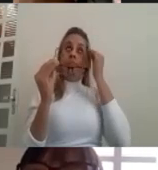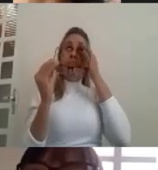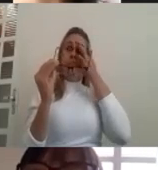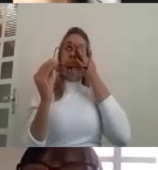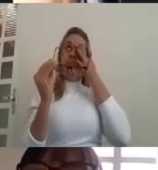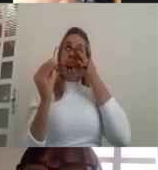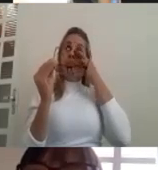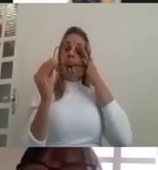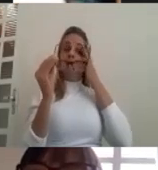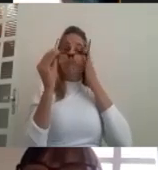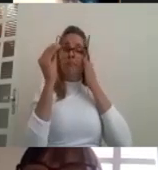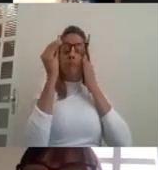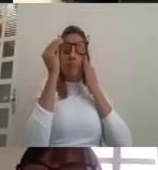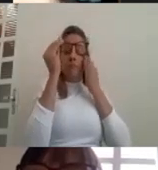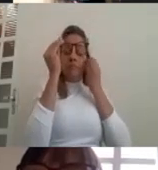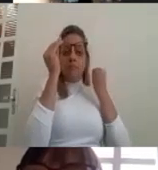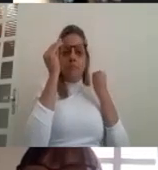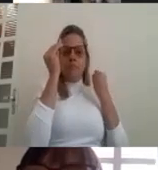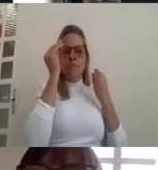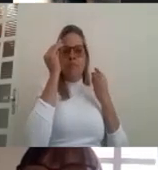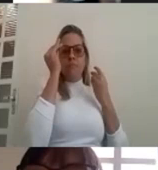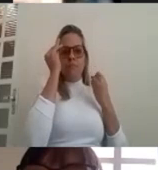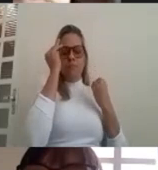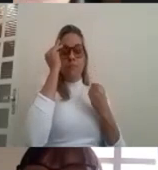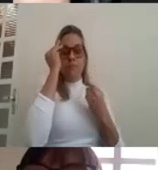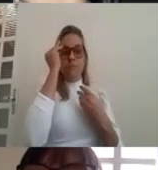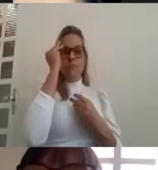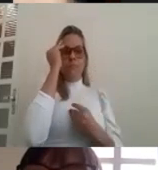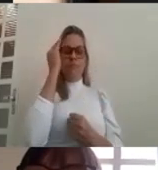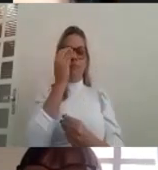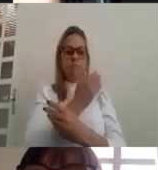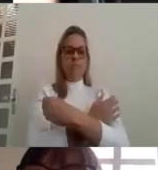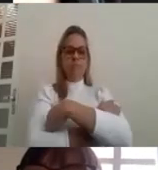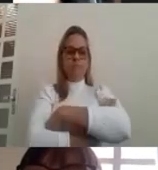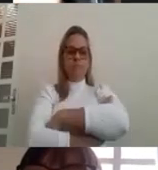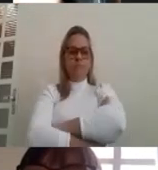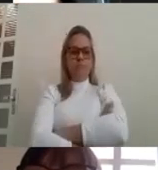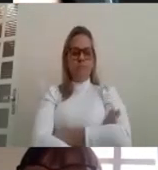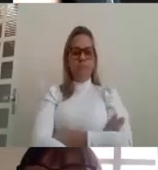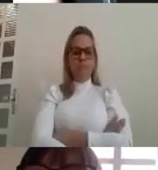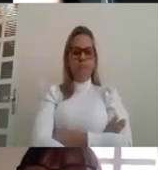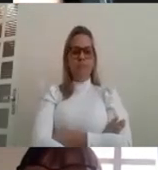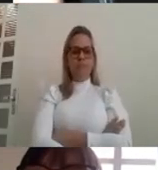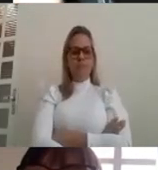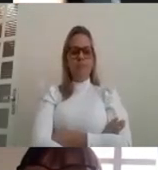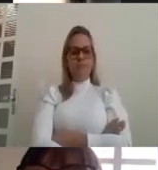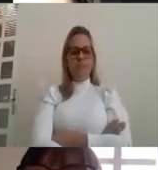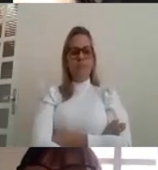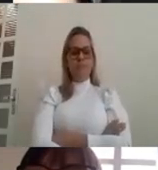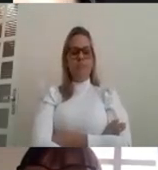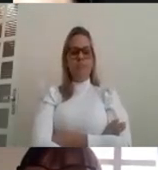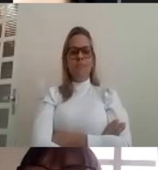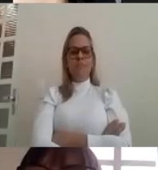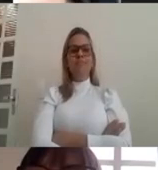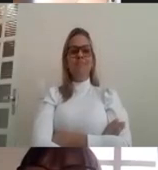vai. Eu gostei tanto da tua dedicação, teu carinho pelo teu trabalho, assim, eu me empolguei